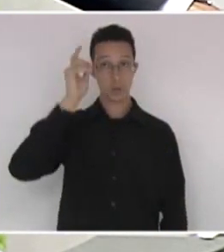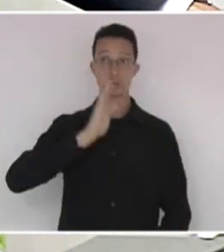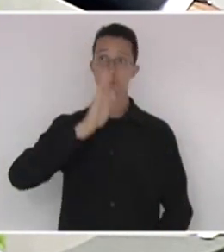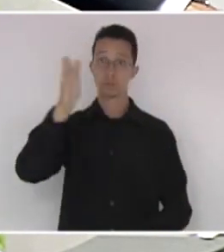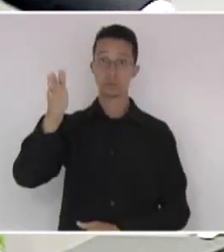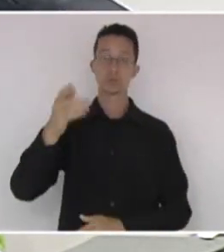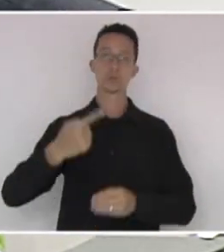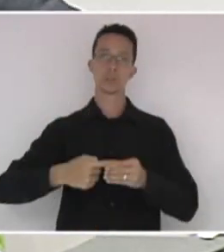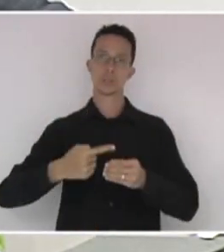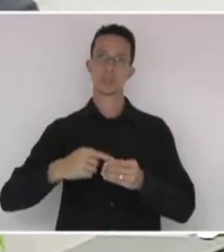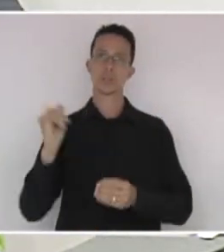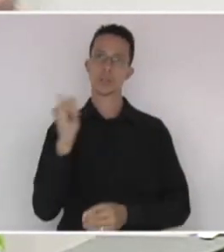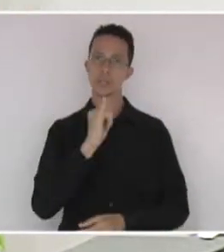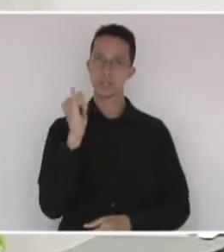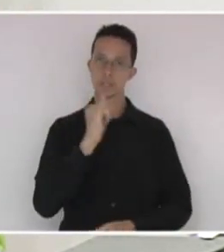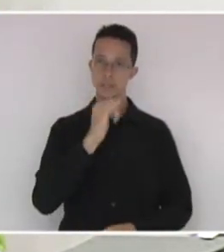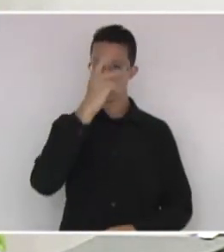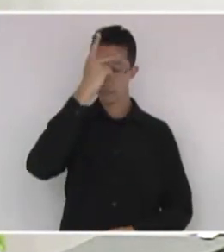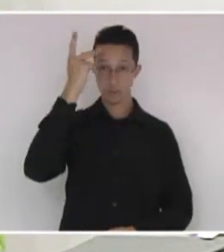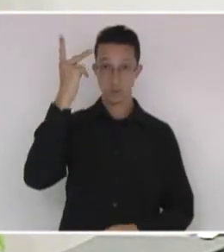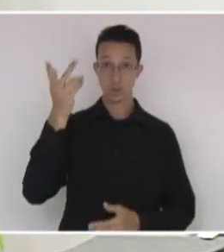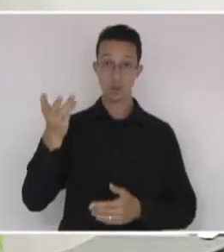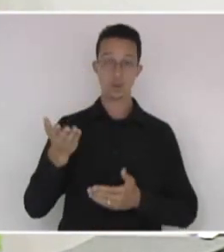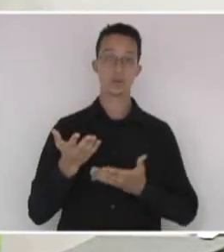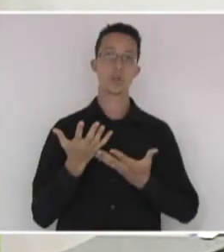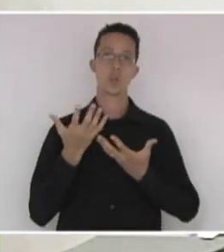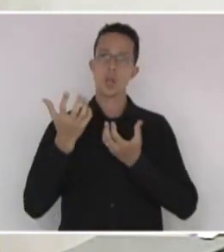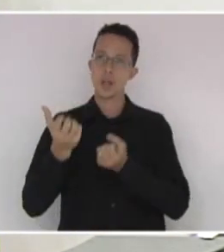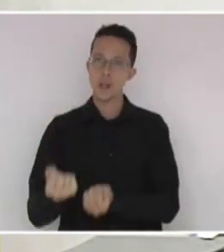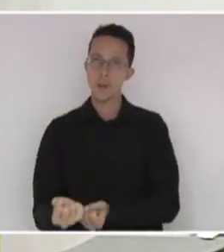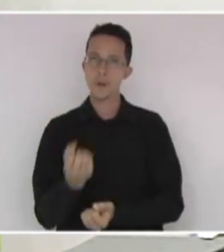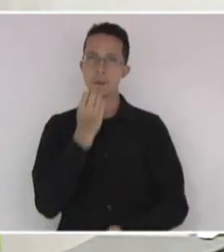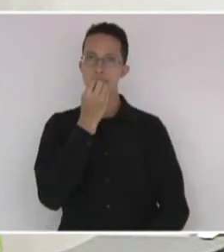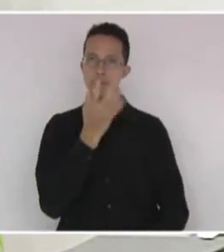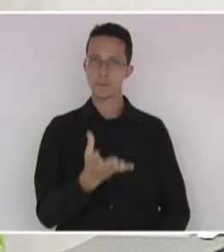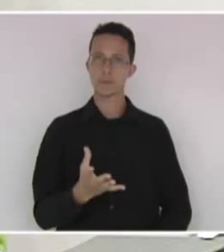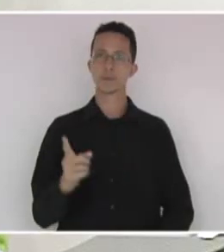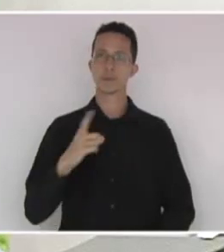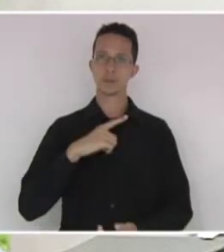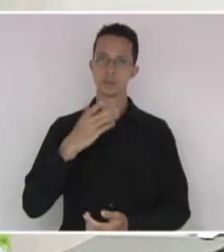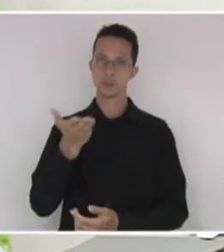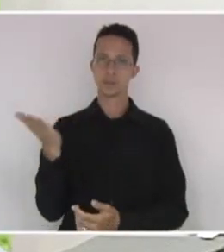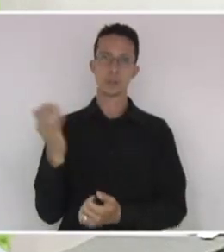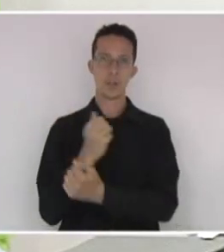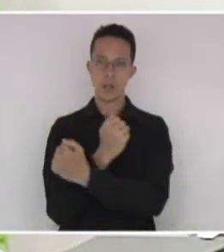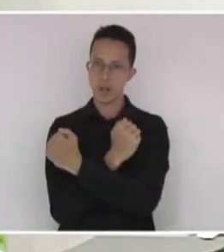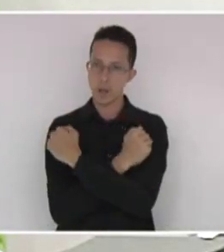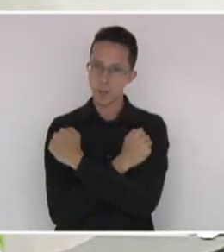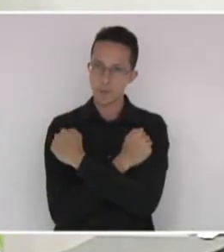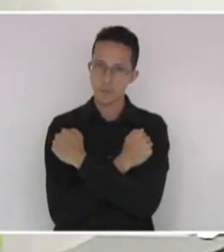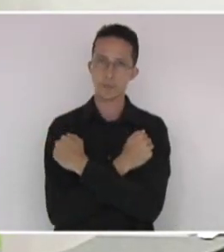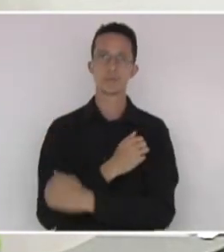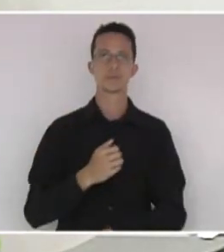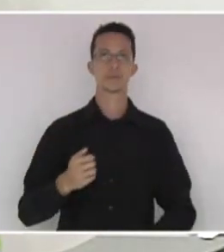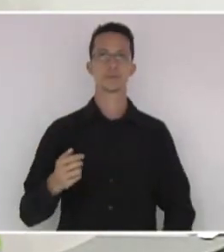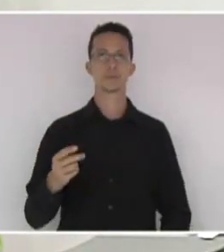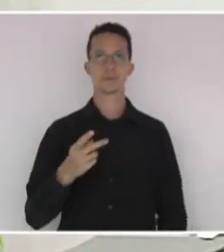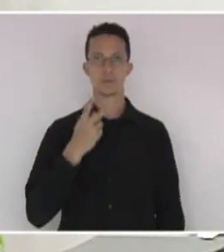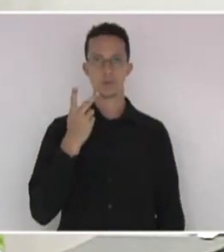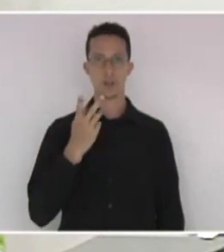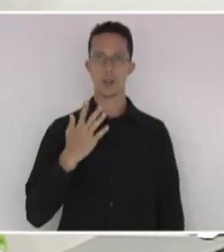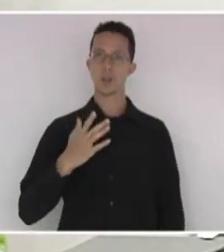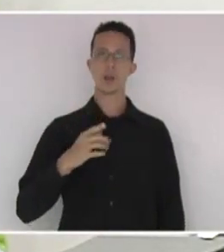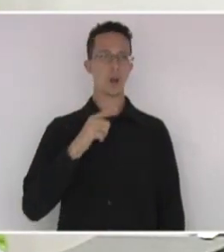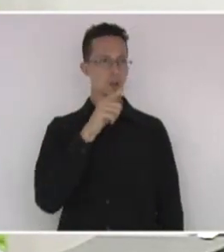gente passa, e quando tem aquele abraço daquele senhor, daquela senhora, dizendo que bom, você falou lá é a verdade, você